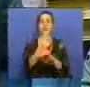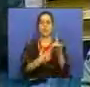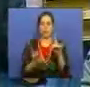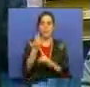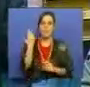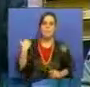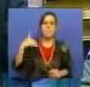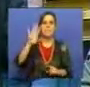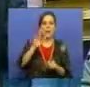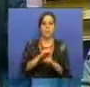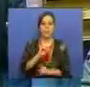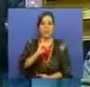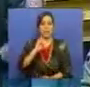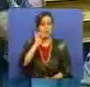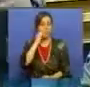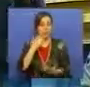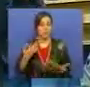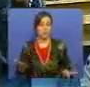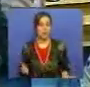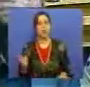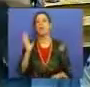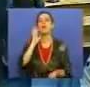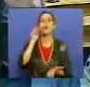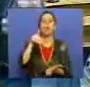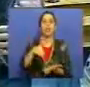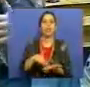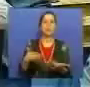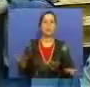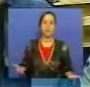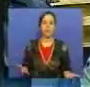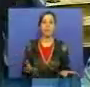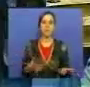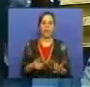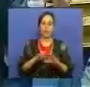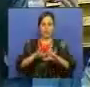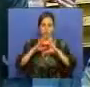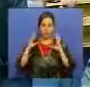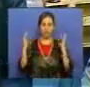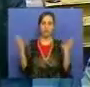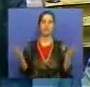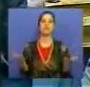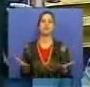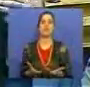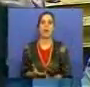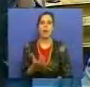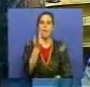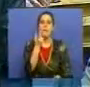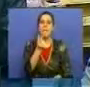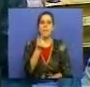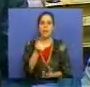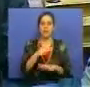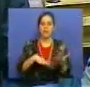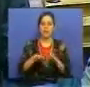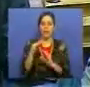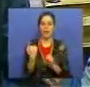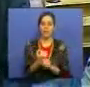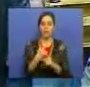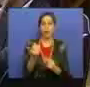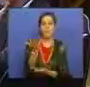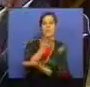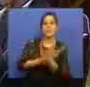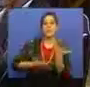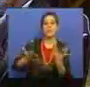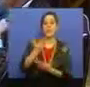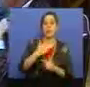subiram mais do que a inflação e o resultado é terem um efeito geral sobre os preços da atividade económica que